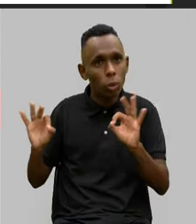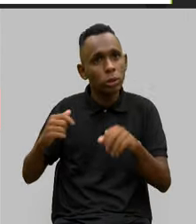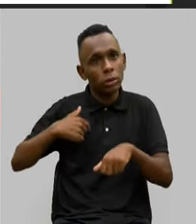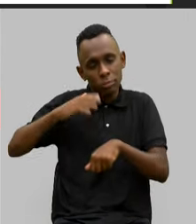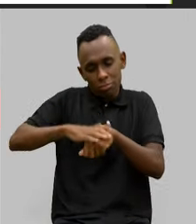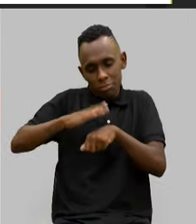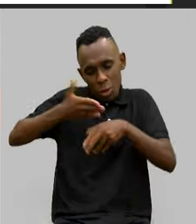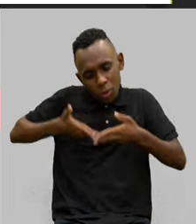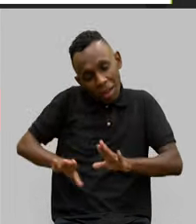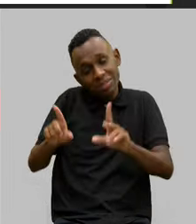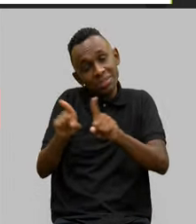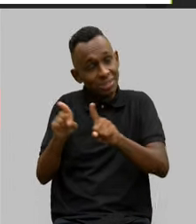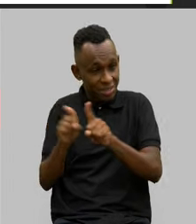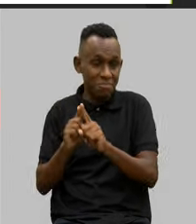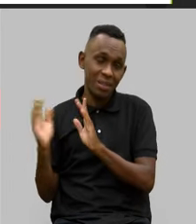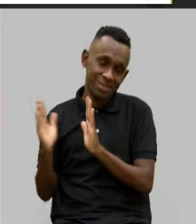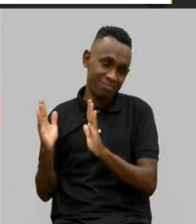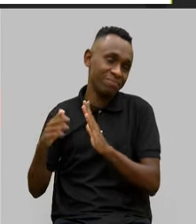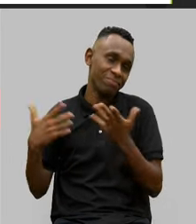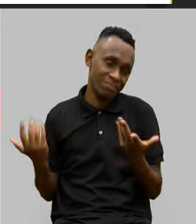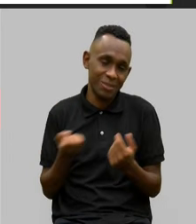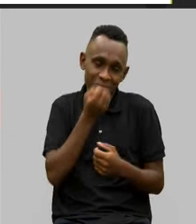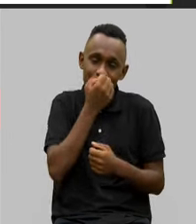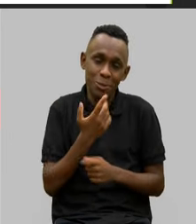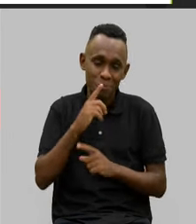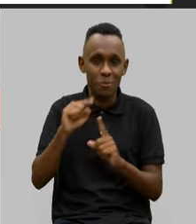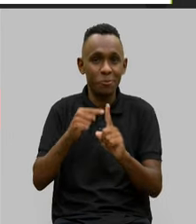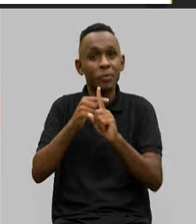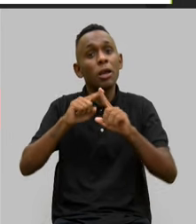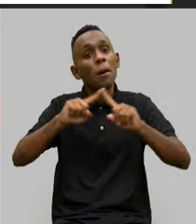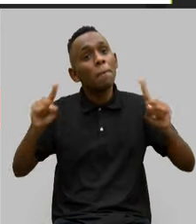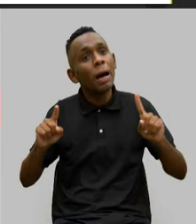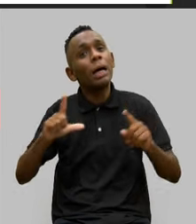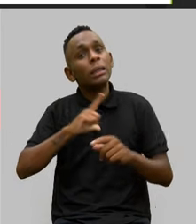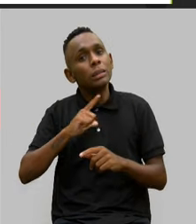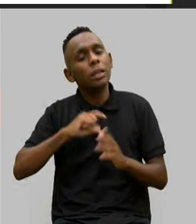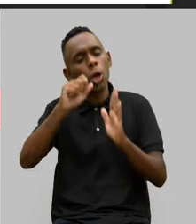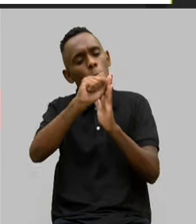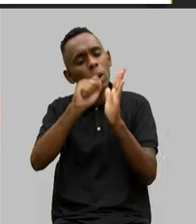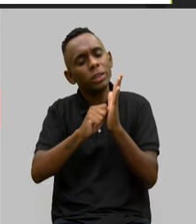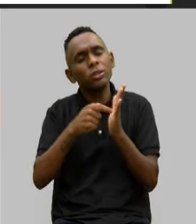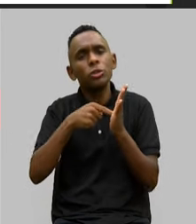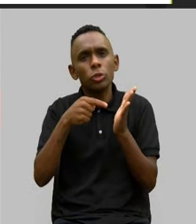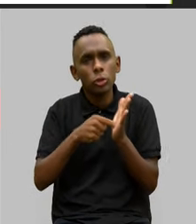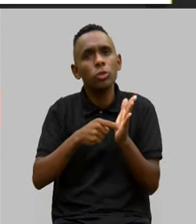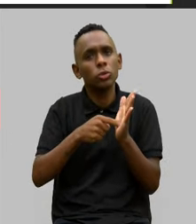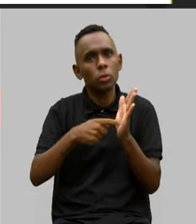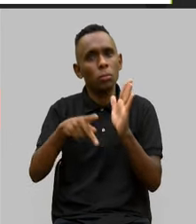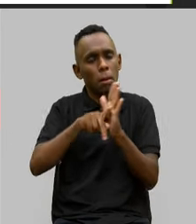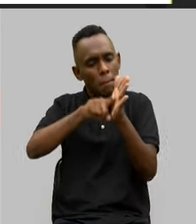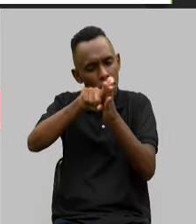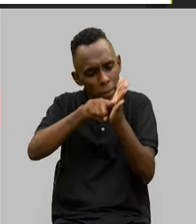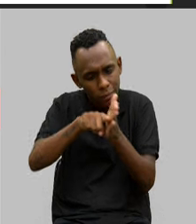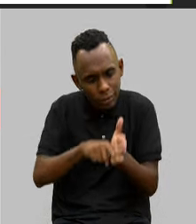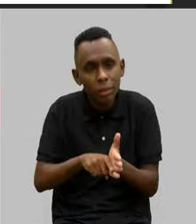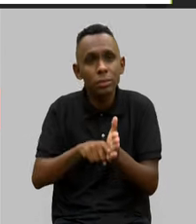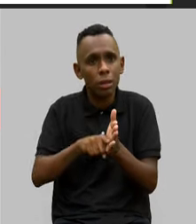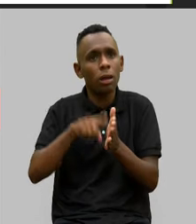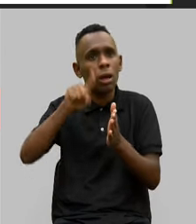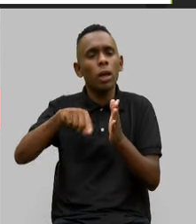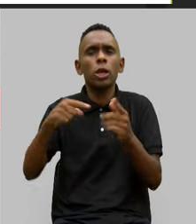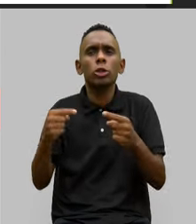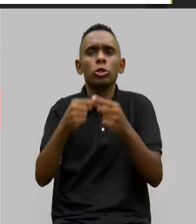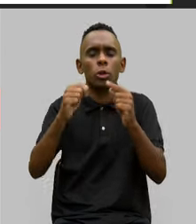nascimento não é isso mas nós vamos ter esse artigo aí cannabis sativa né como uma